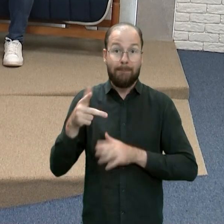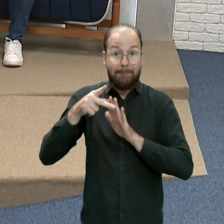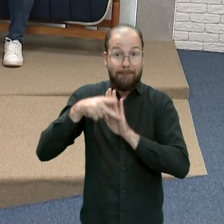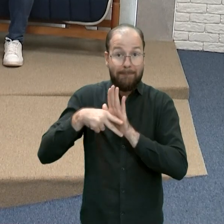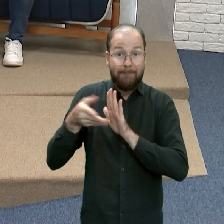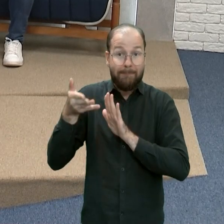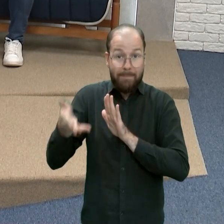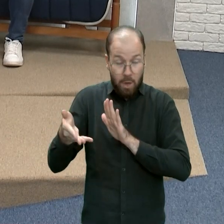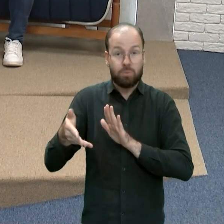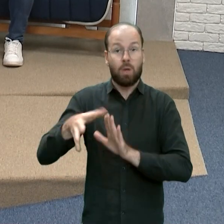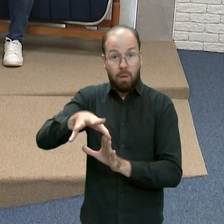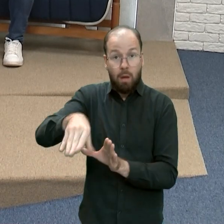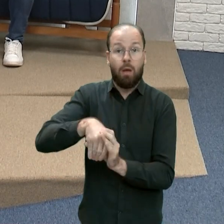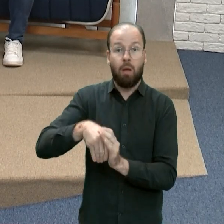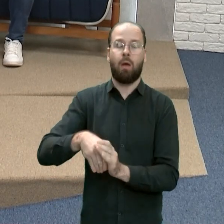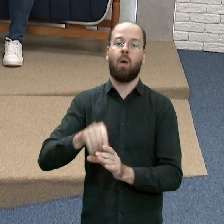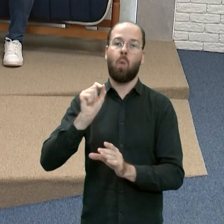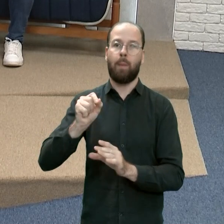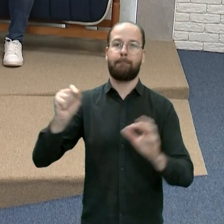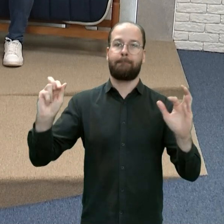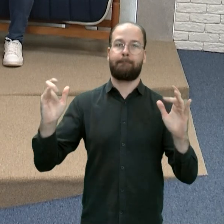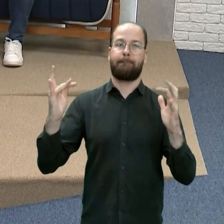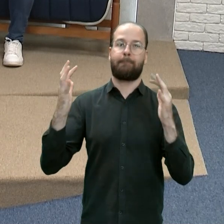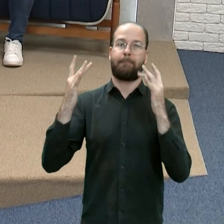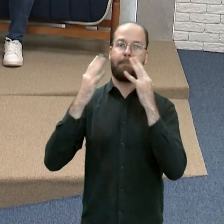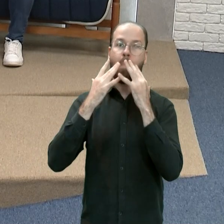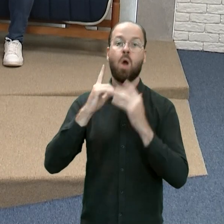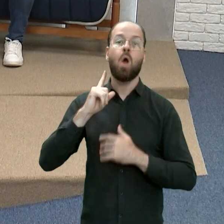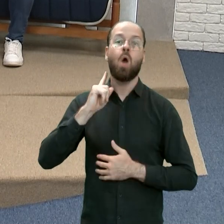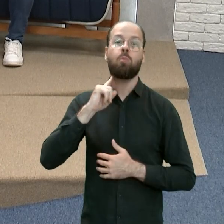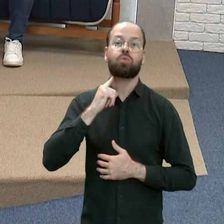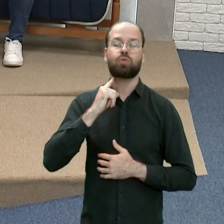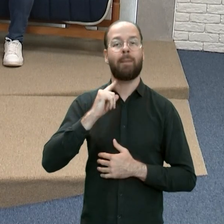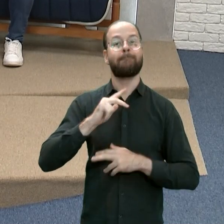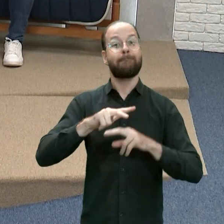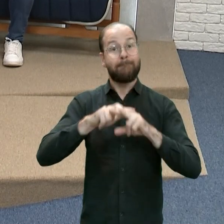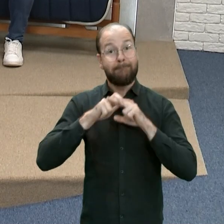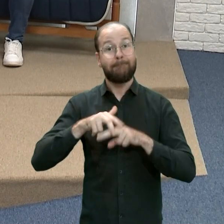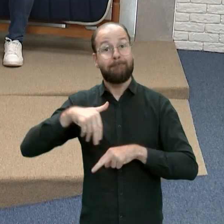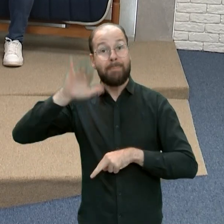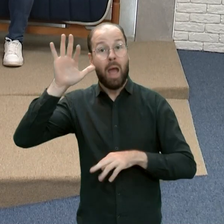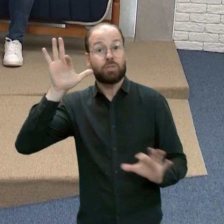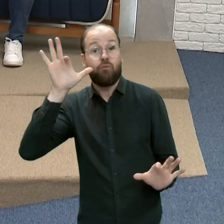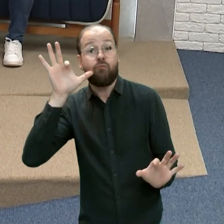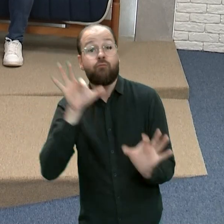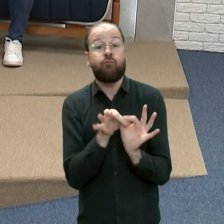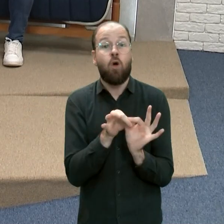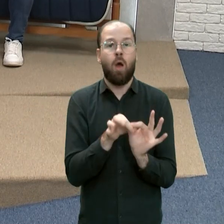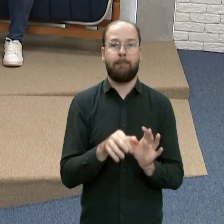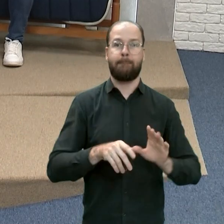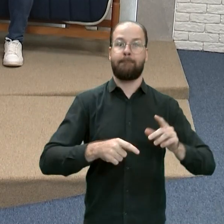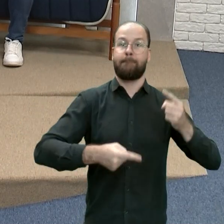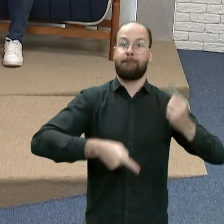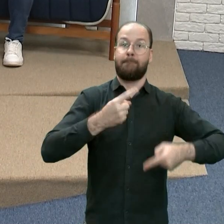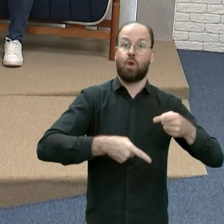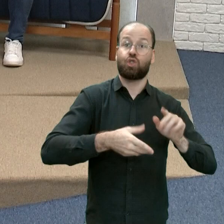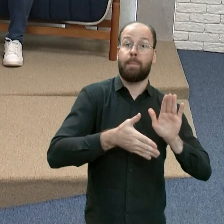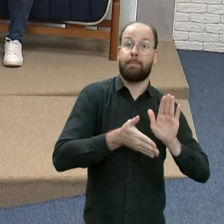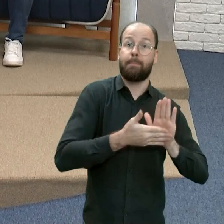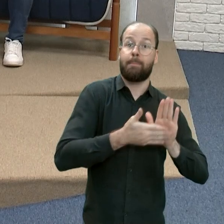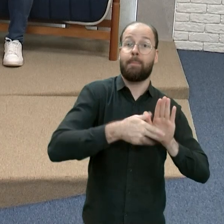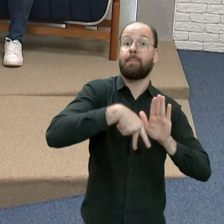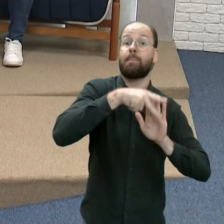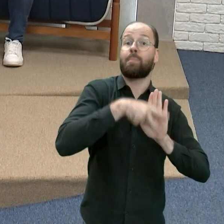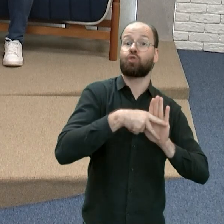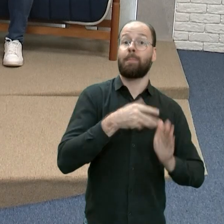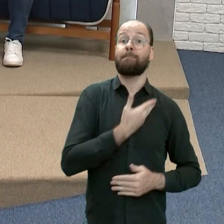a poluição no sentido de políticas públicas. Então, já é um caso